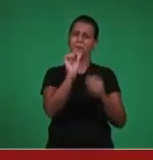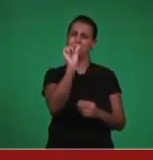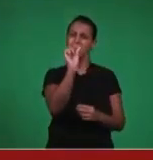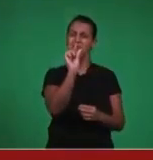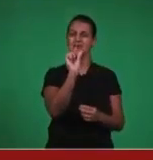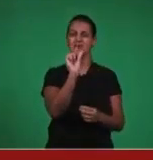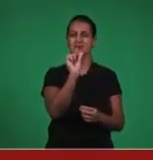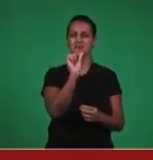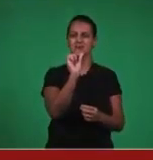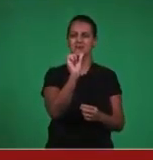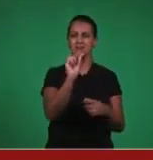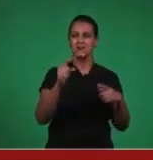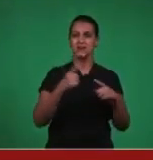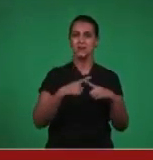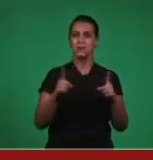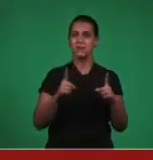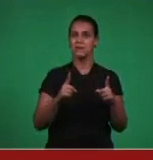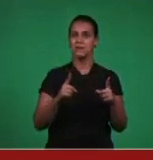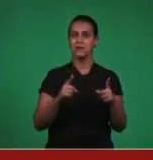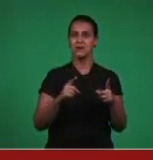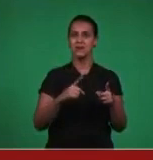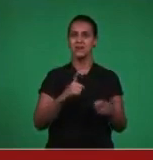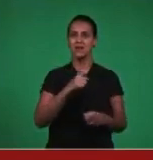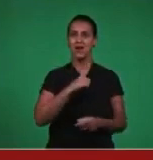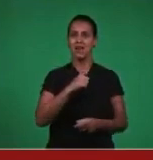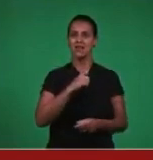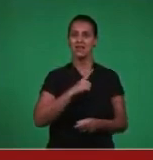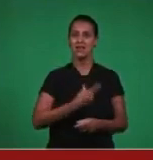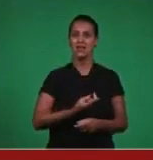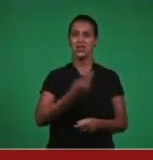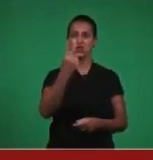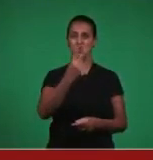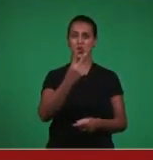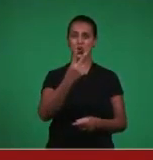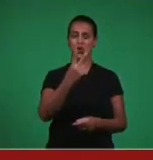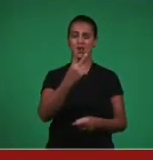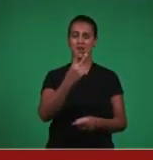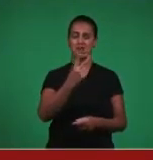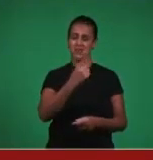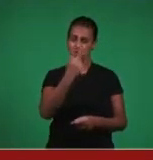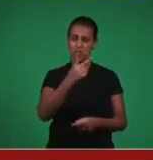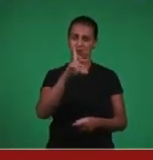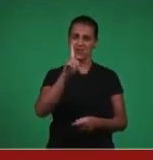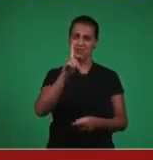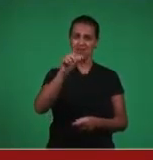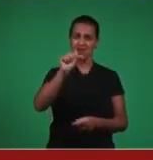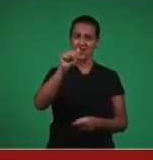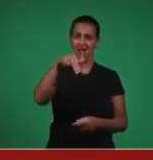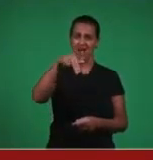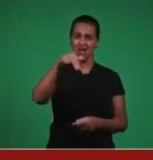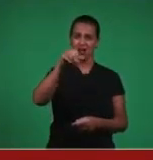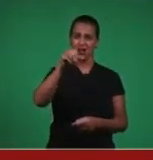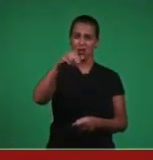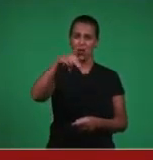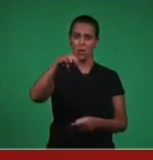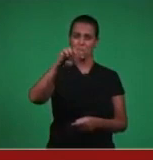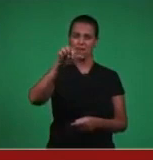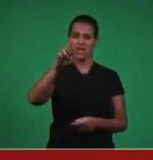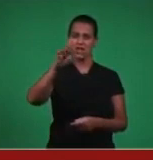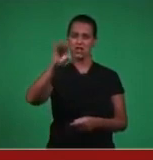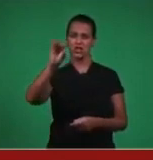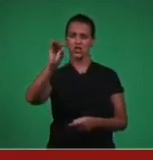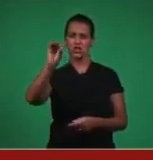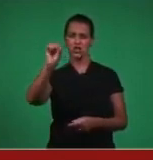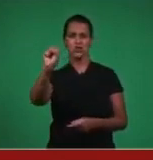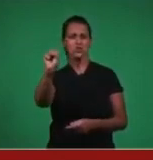2 nanômetros de espessura. Os irmãos entendem esse número, 2 nanômetros?